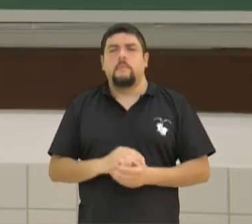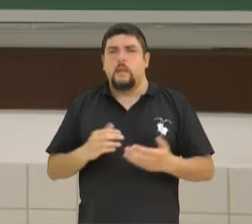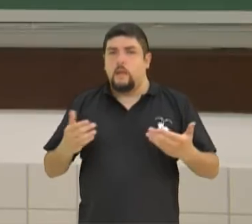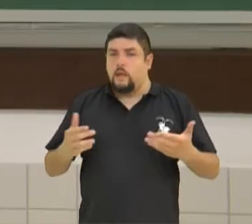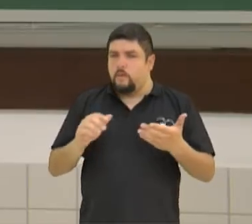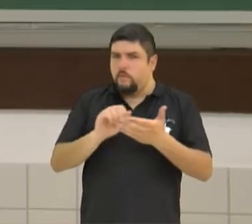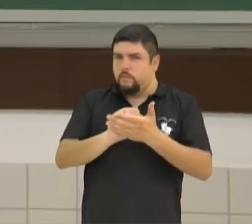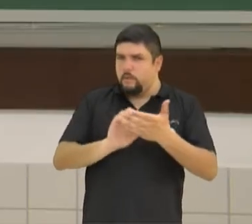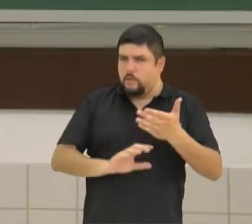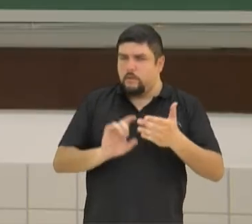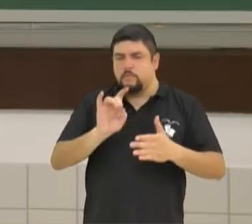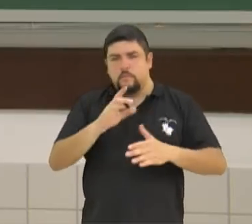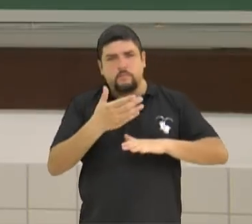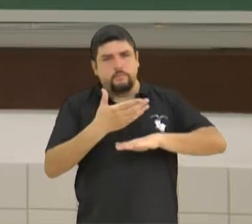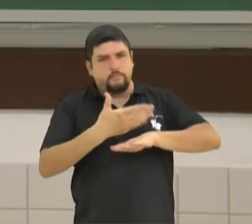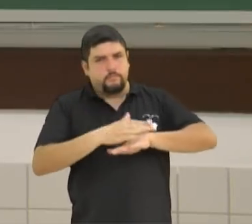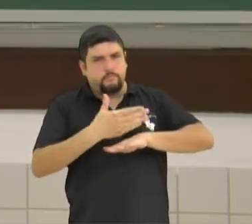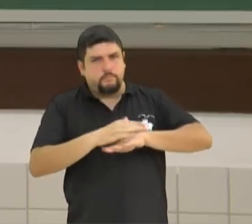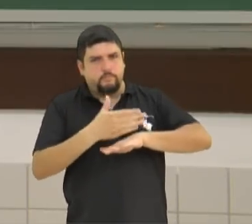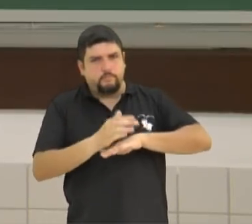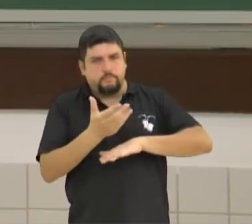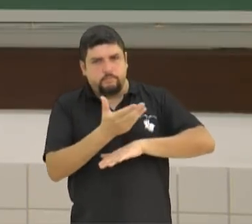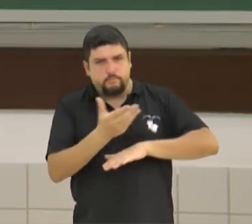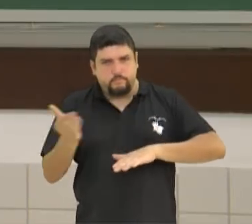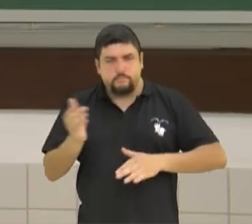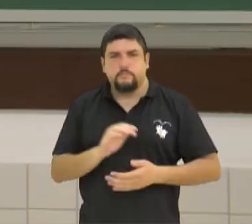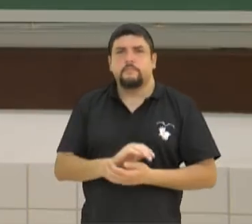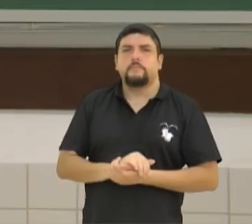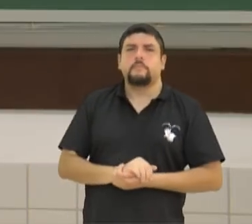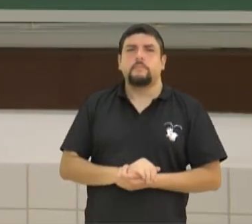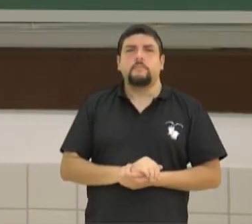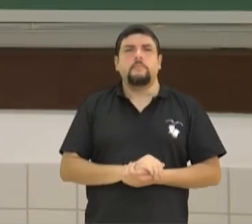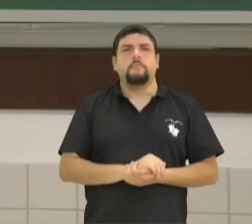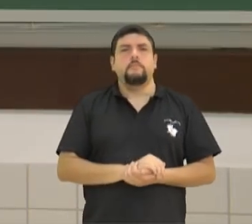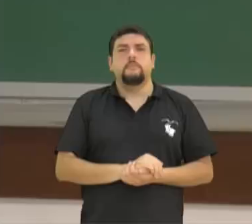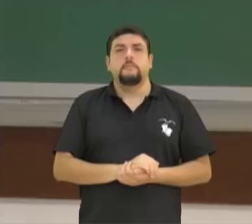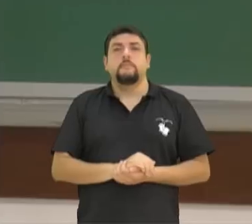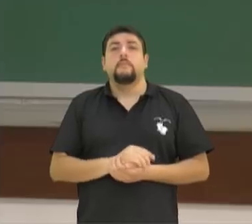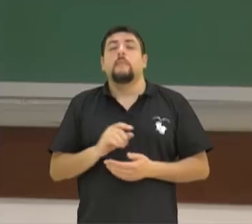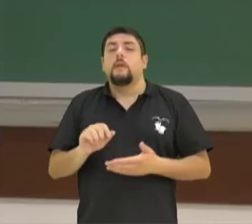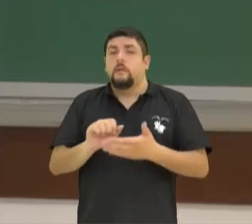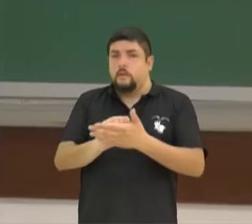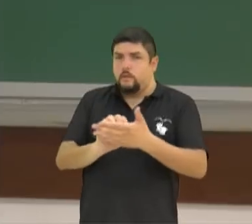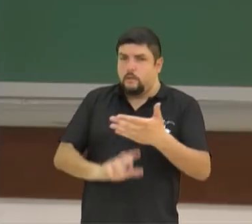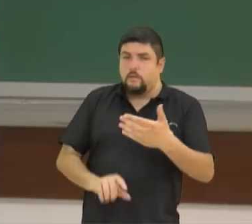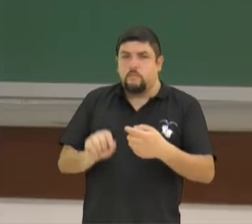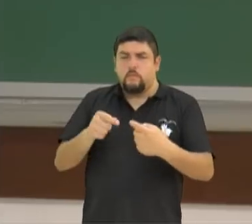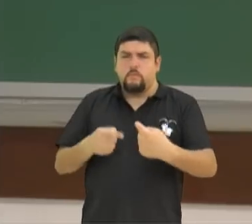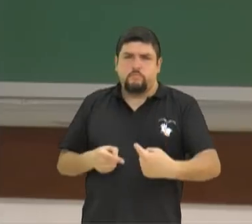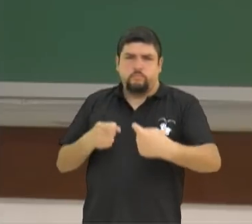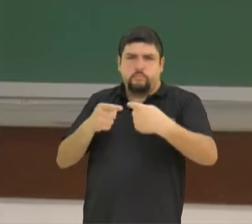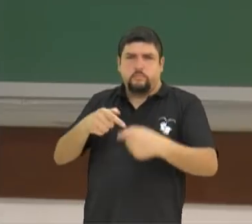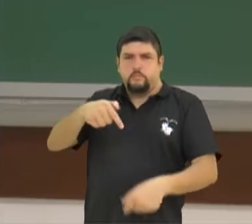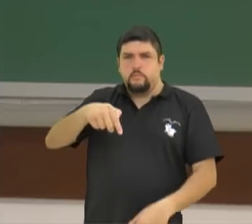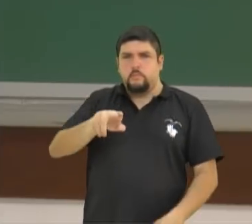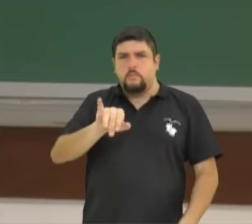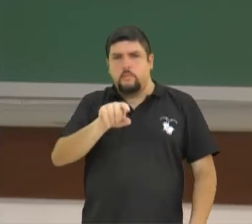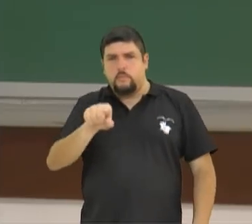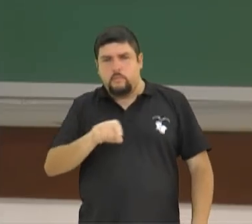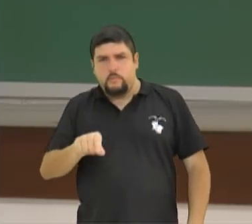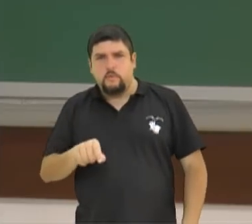atividade apenas de aquecimento para vocês, tá? Nessa atividade é um quiz, né, uma questão objetiva de múltipla